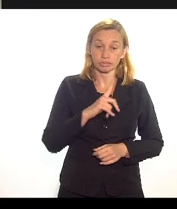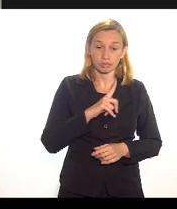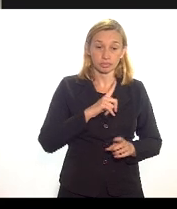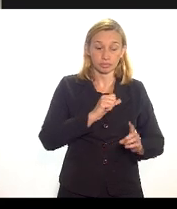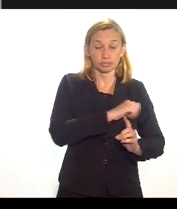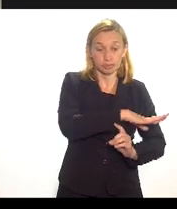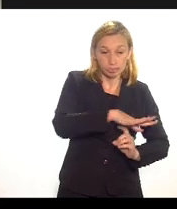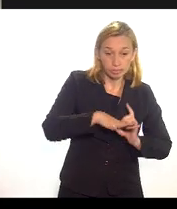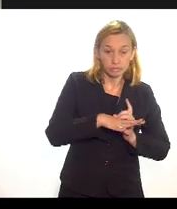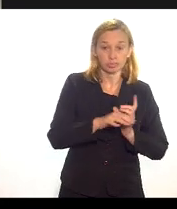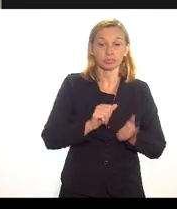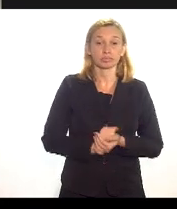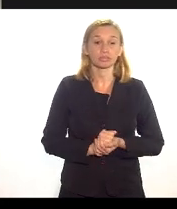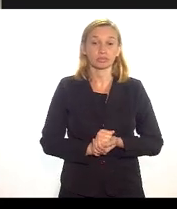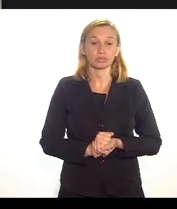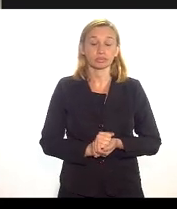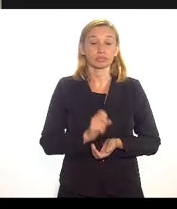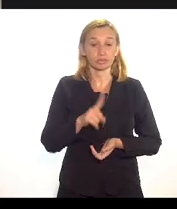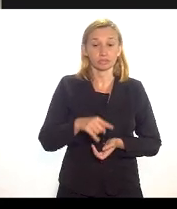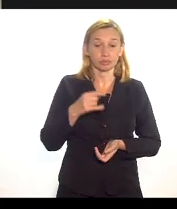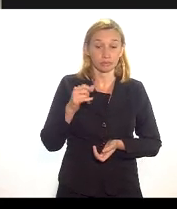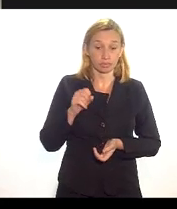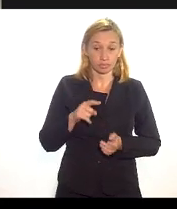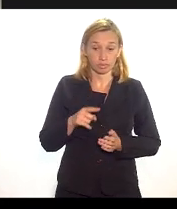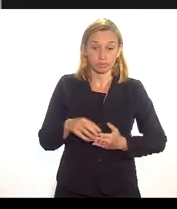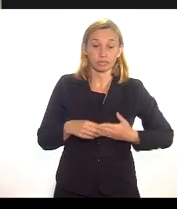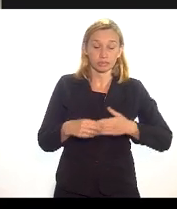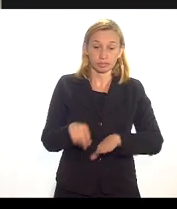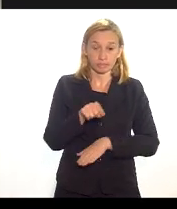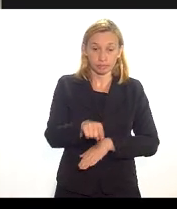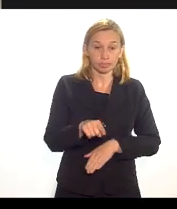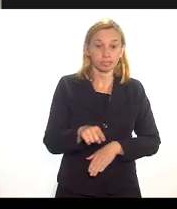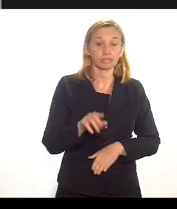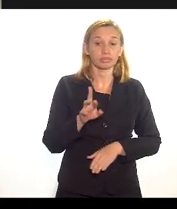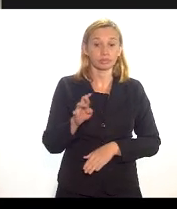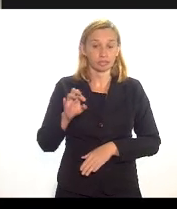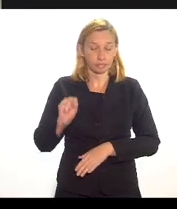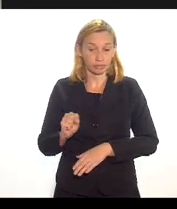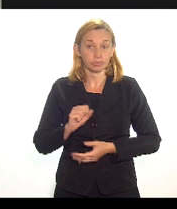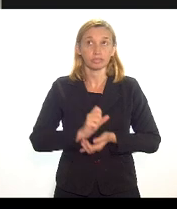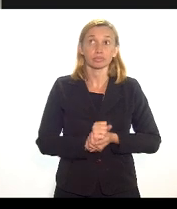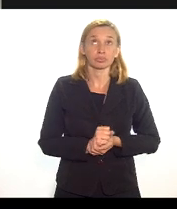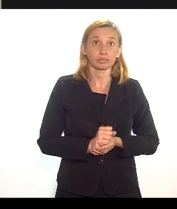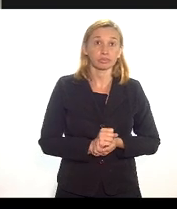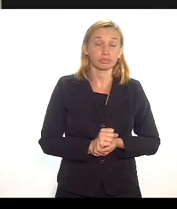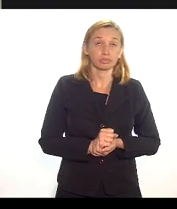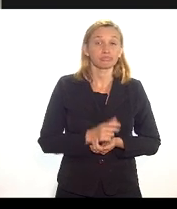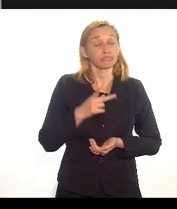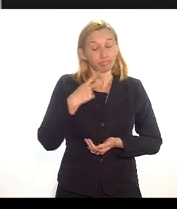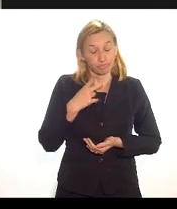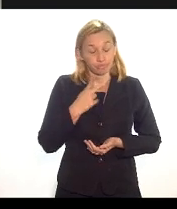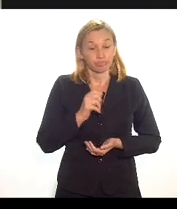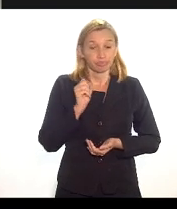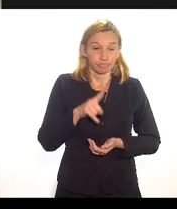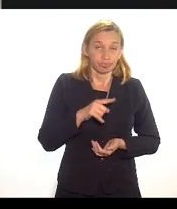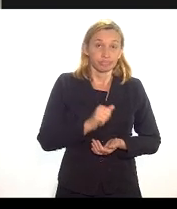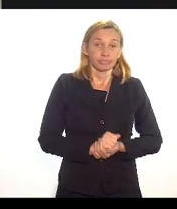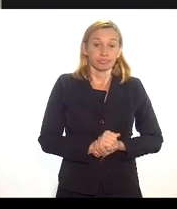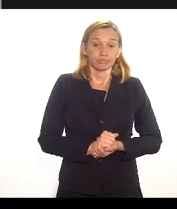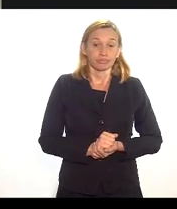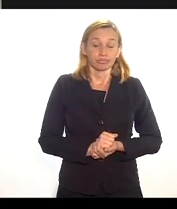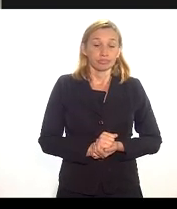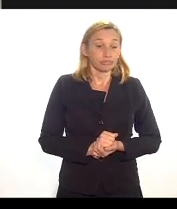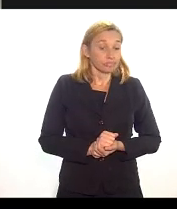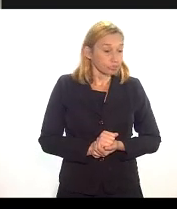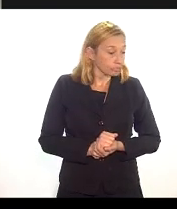Então, acho que é mais por aí. Em relação ao SEMPES, né, eu diria que é,